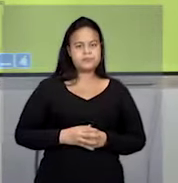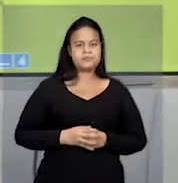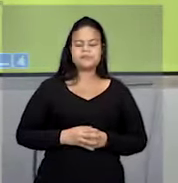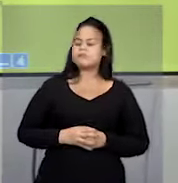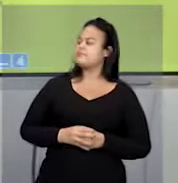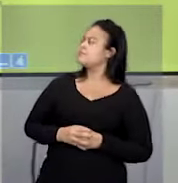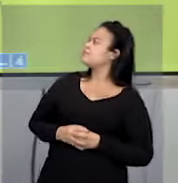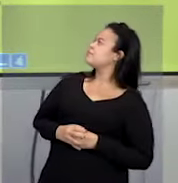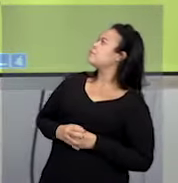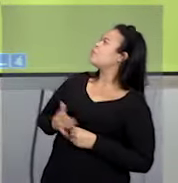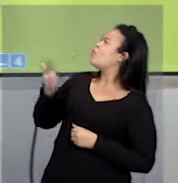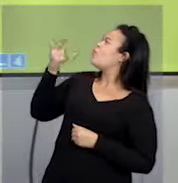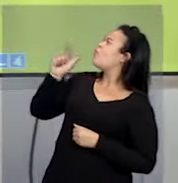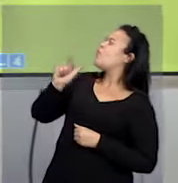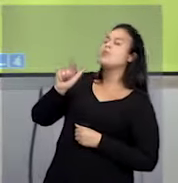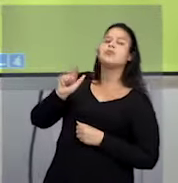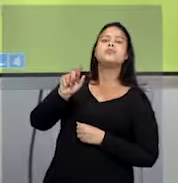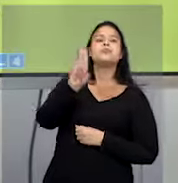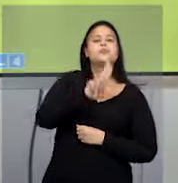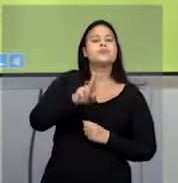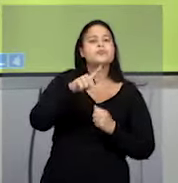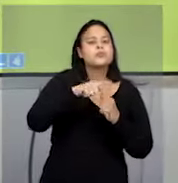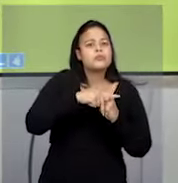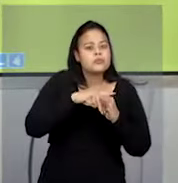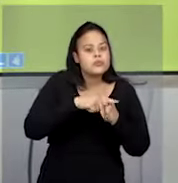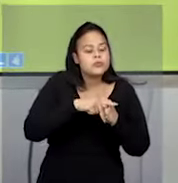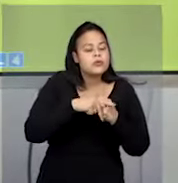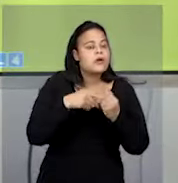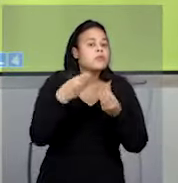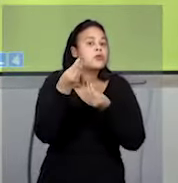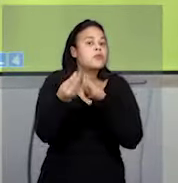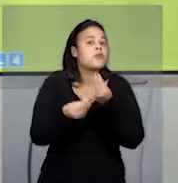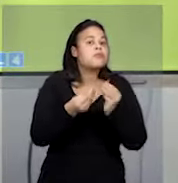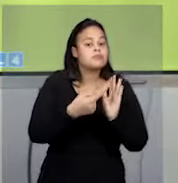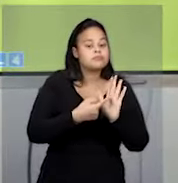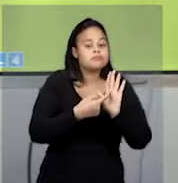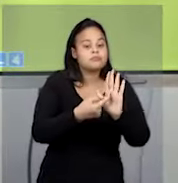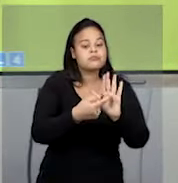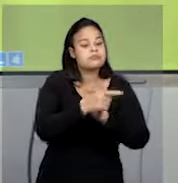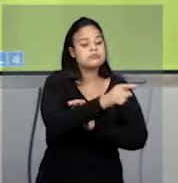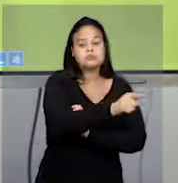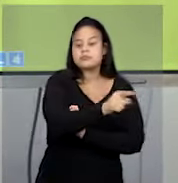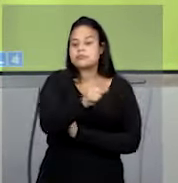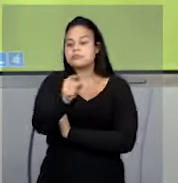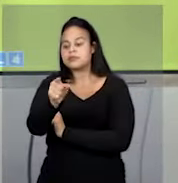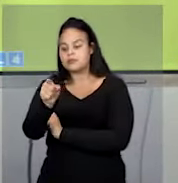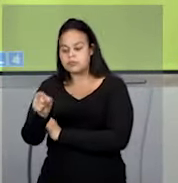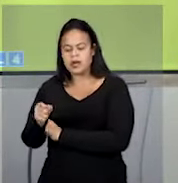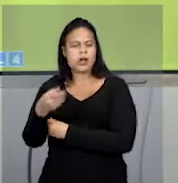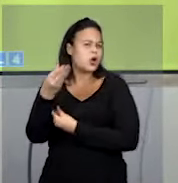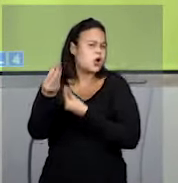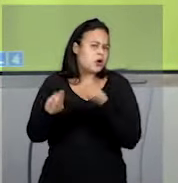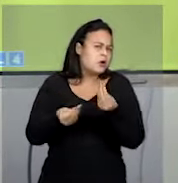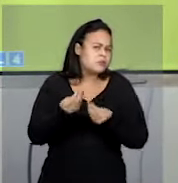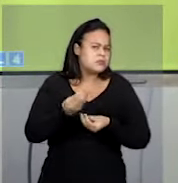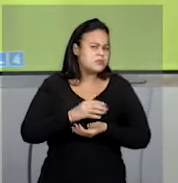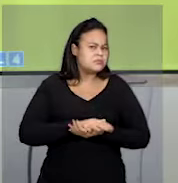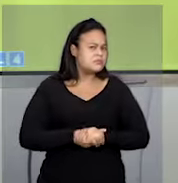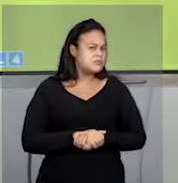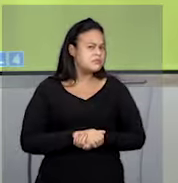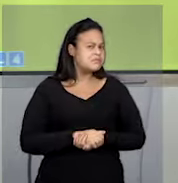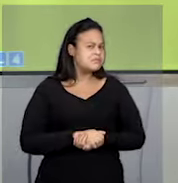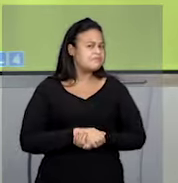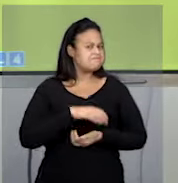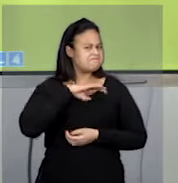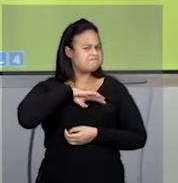Outra forma do pronome atuar. Ele cumpre a função de indicador. Como indicador?